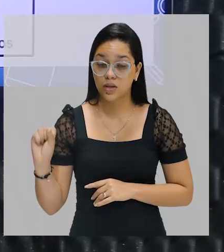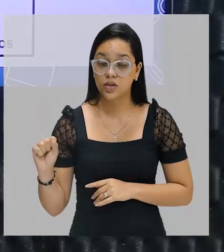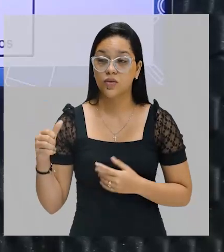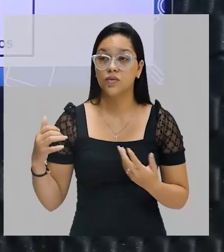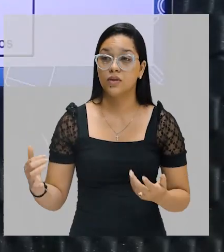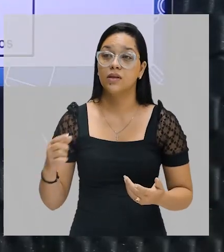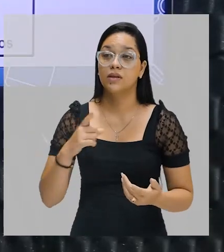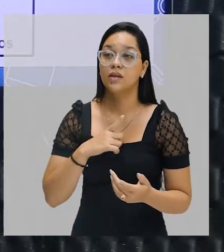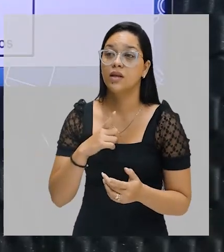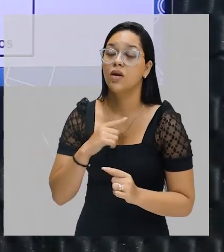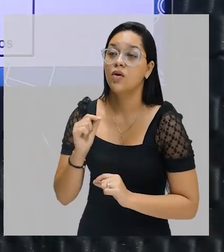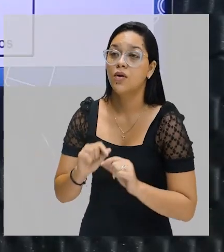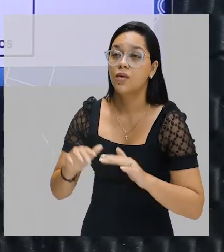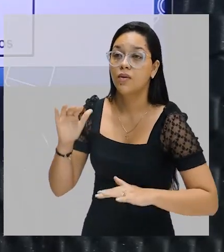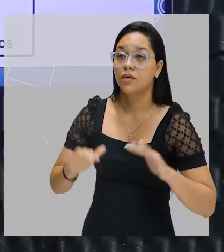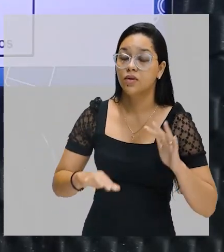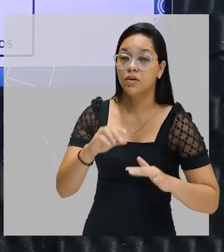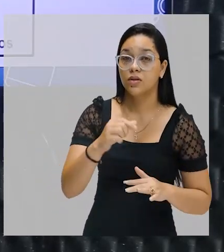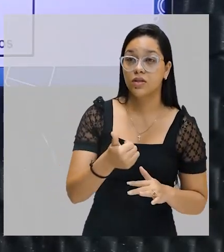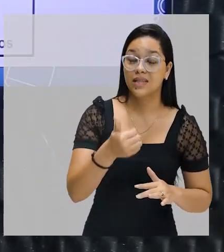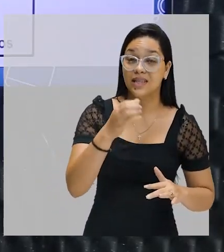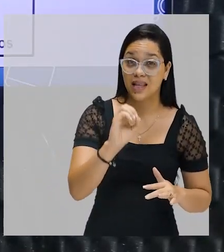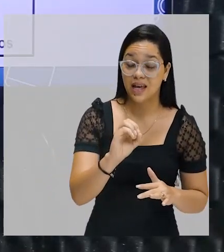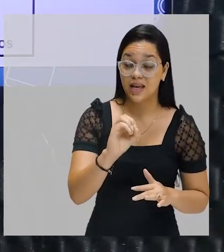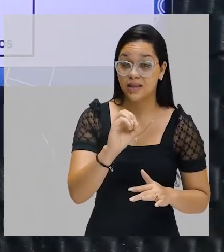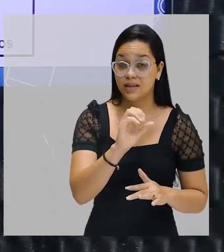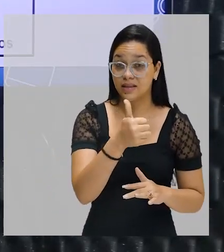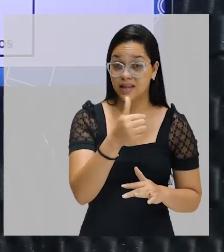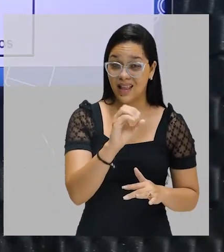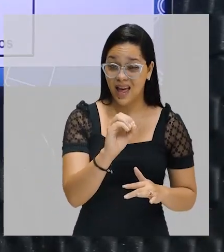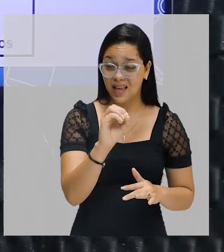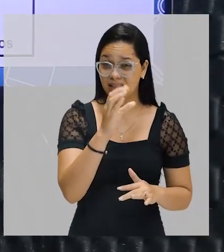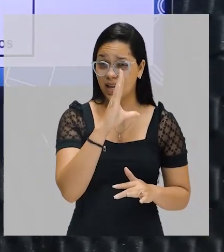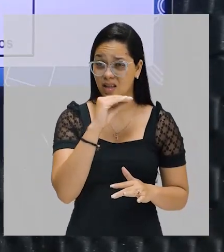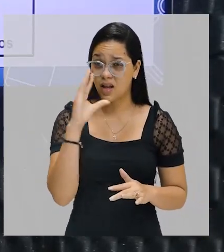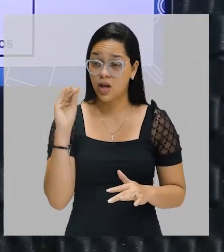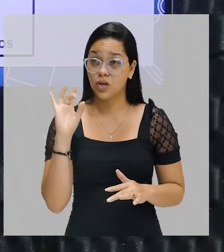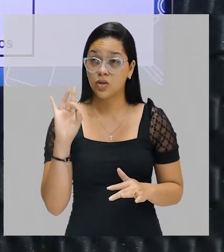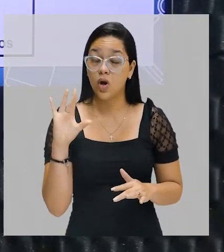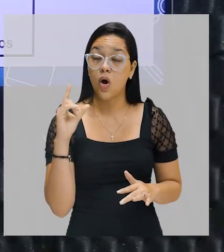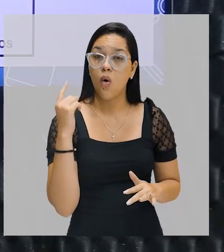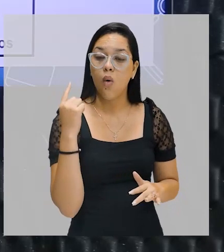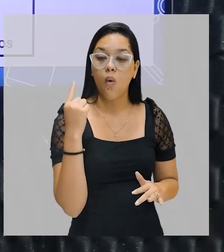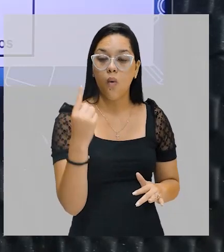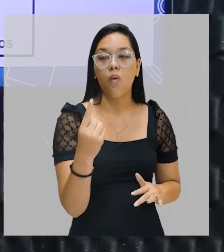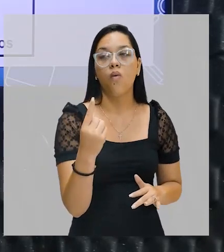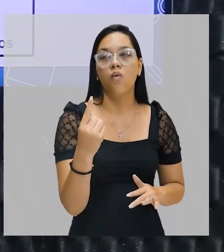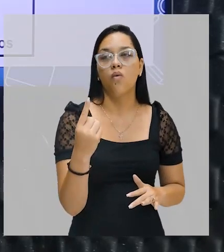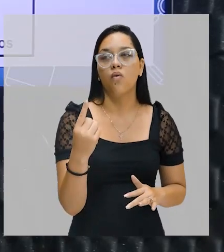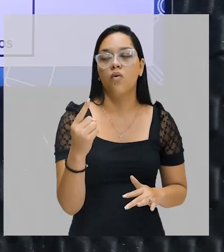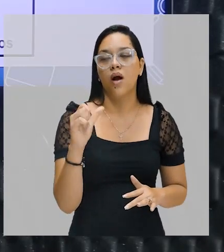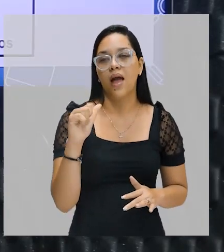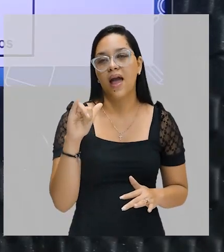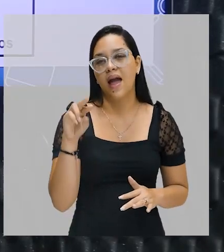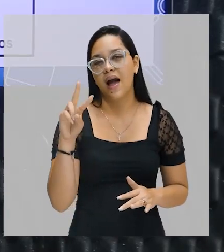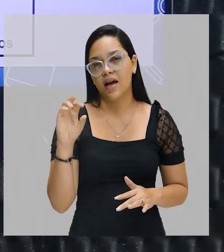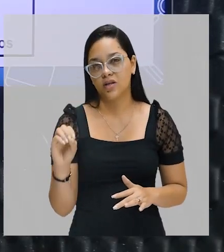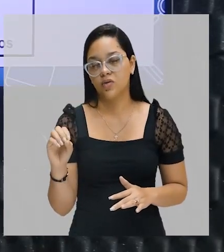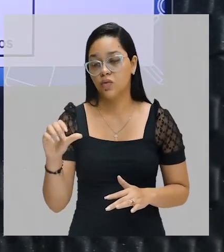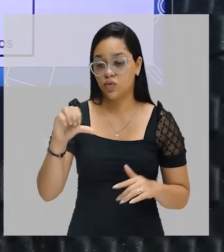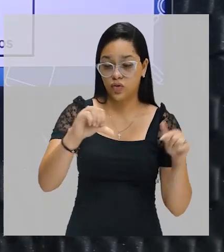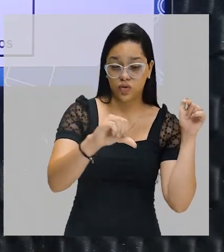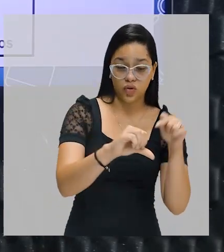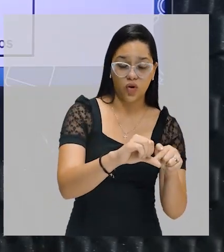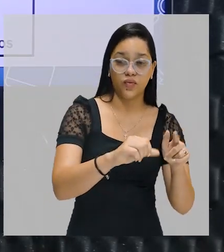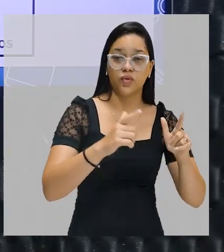ou menos uma proporção de 10. De cada 10 adolescentes, apenas um é ativo. Outros